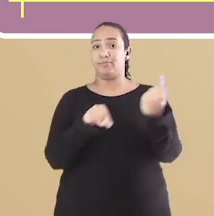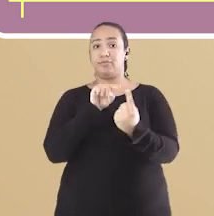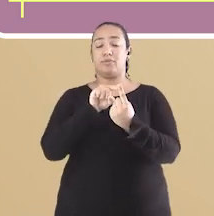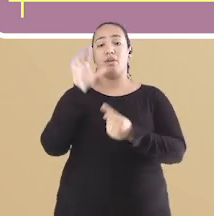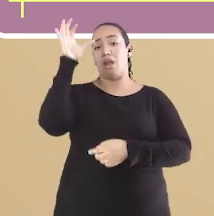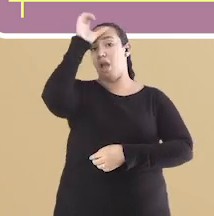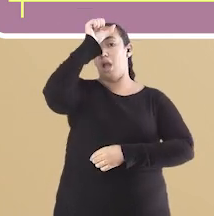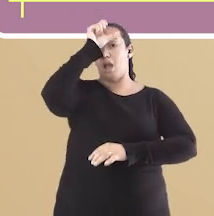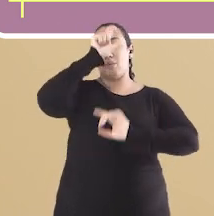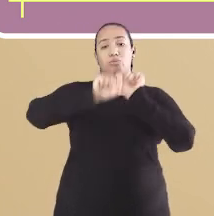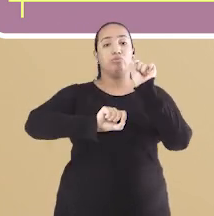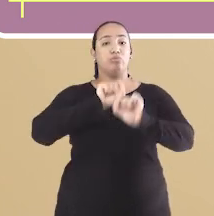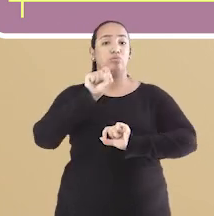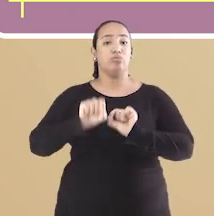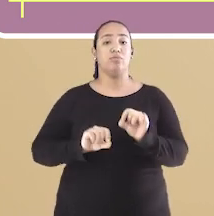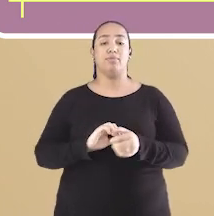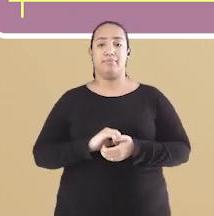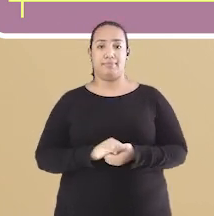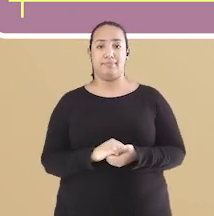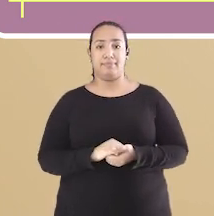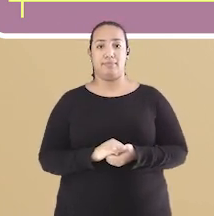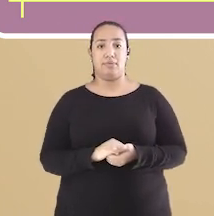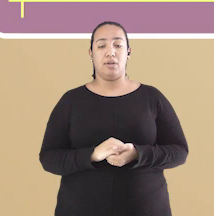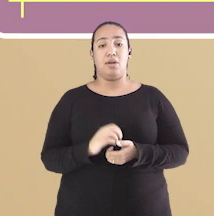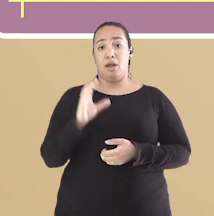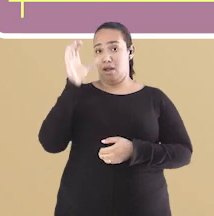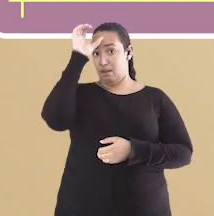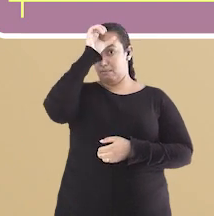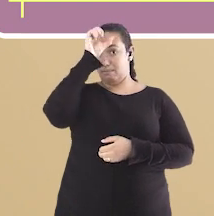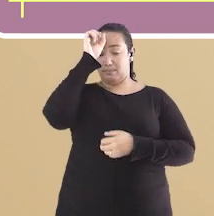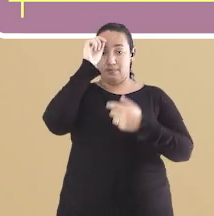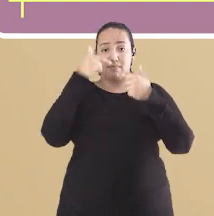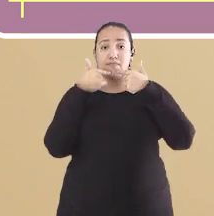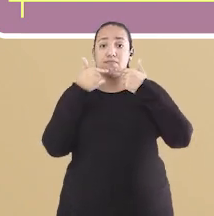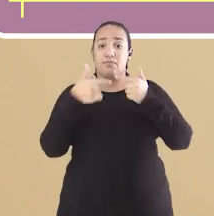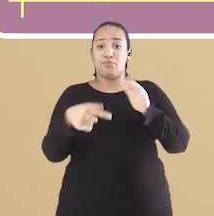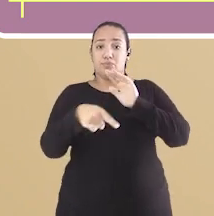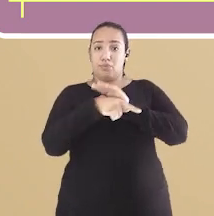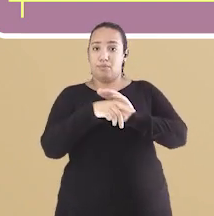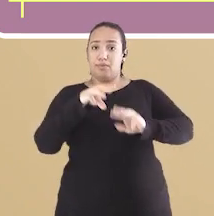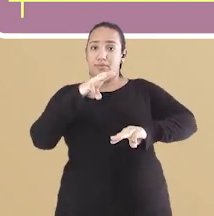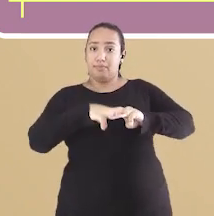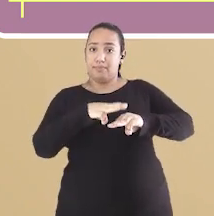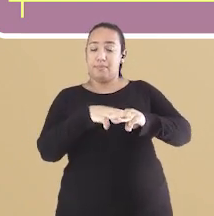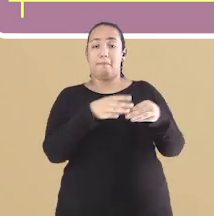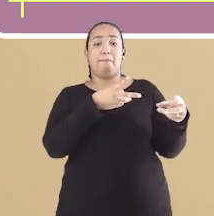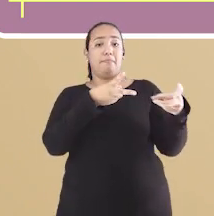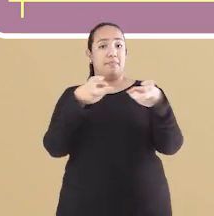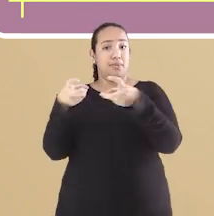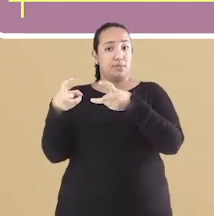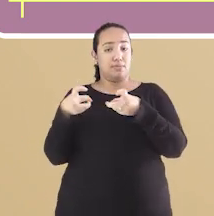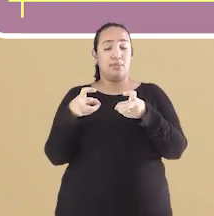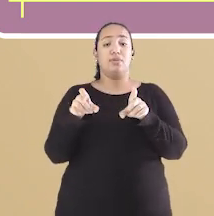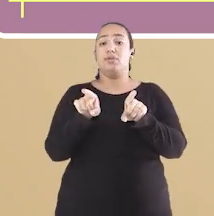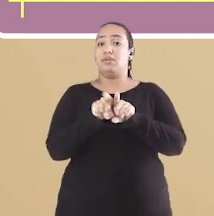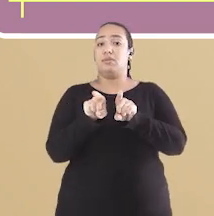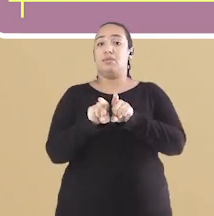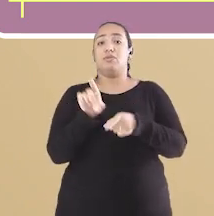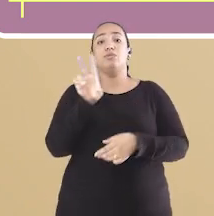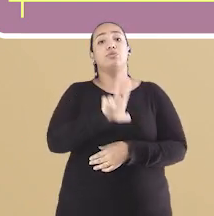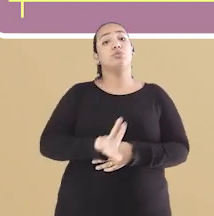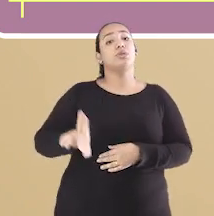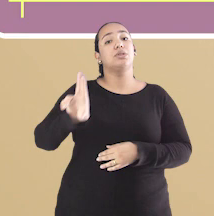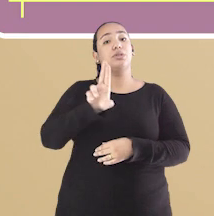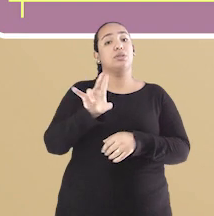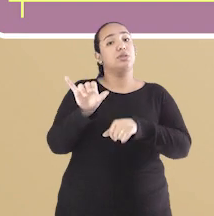objetivo de aprendizagem é comunicar-se matematicamente, identificando, interpretando e